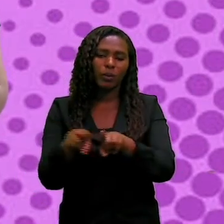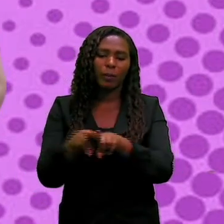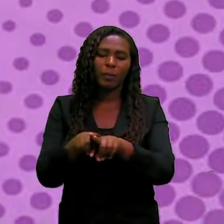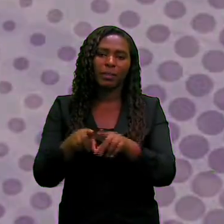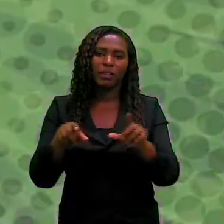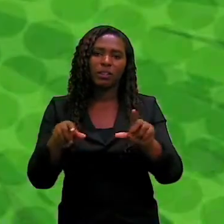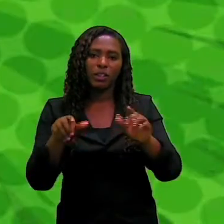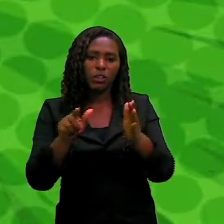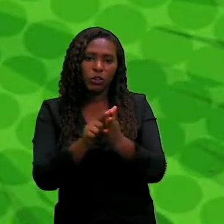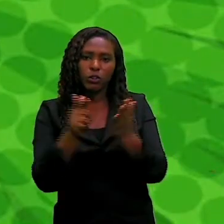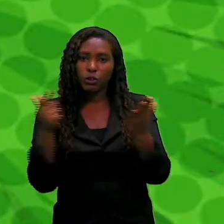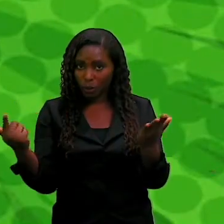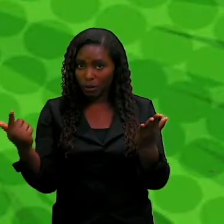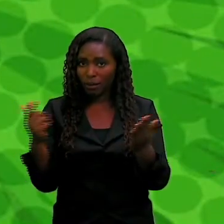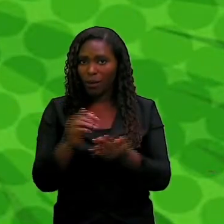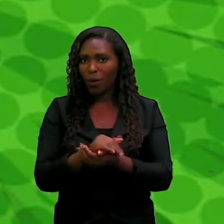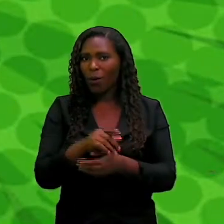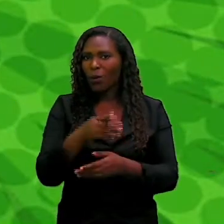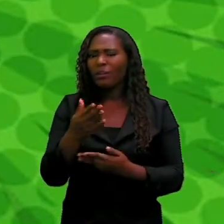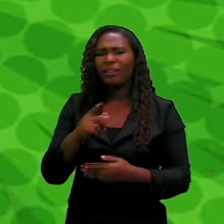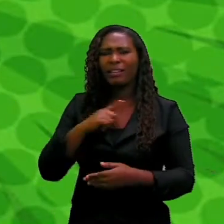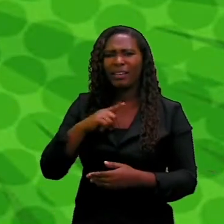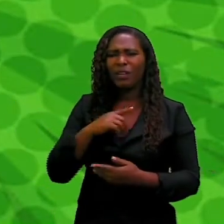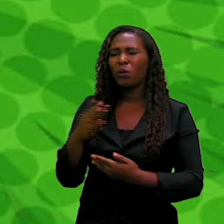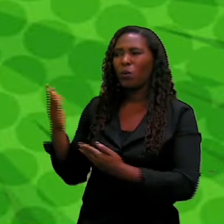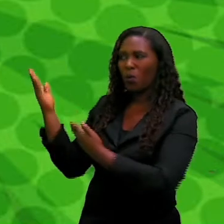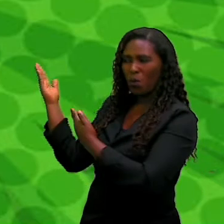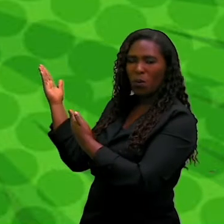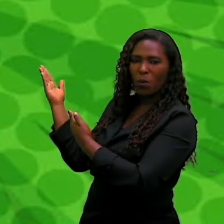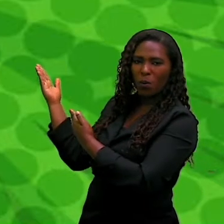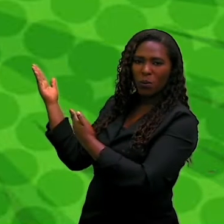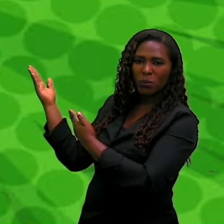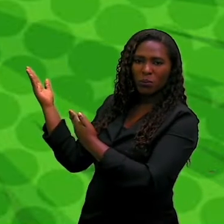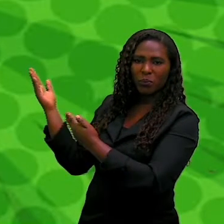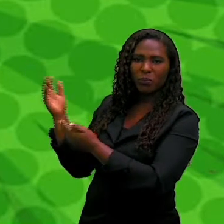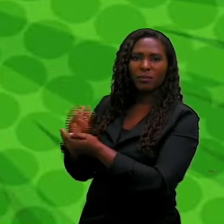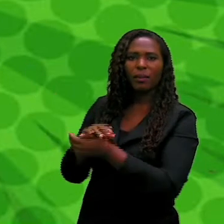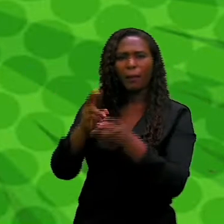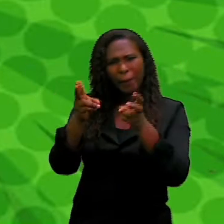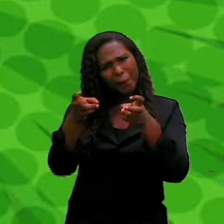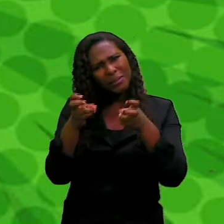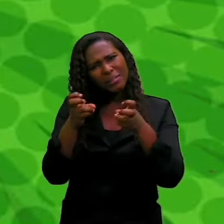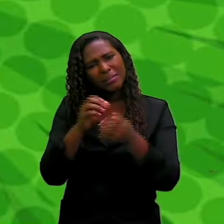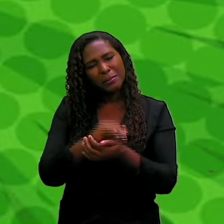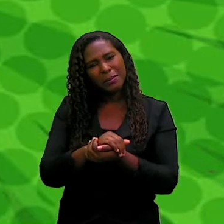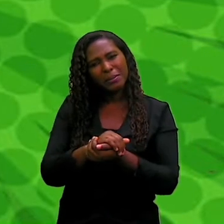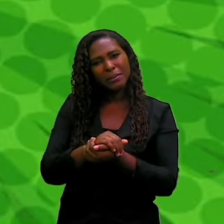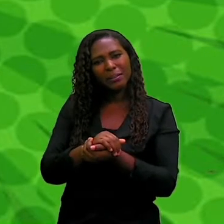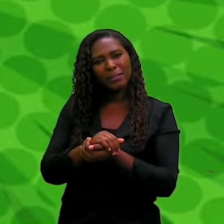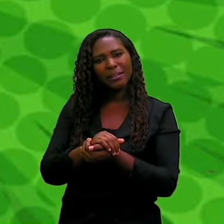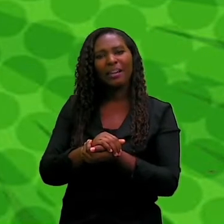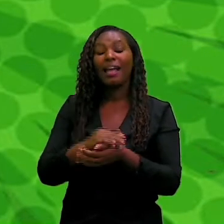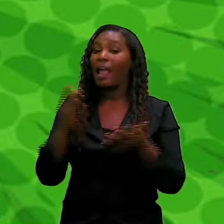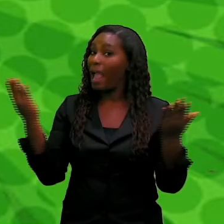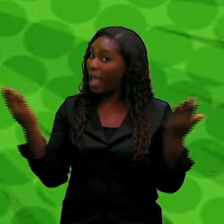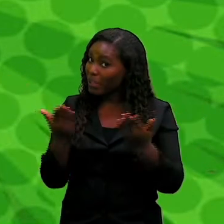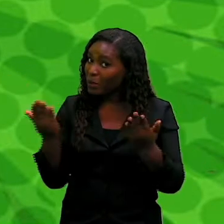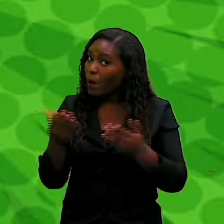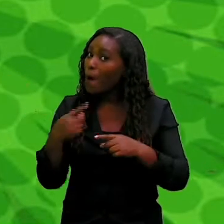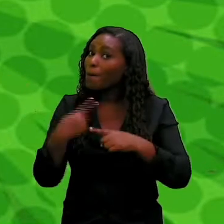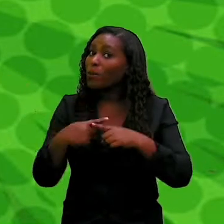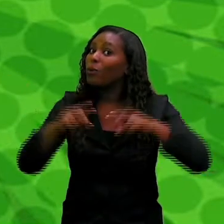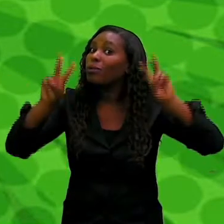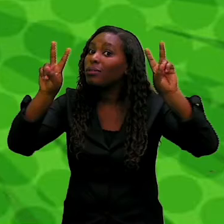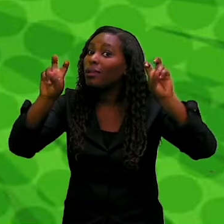você e eu. E olha a primeira aí. Olharam? Presta atenção nessa charge. Isso, muito atual, não é? E está falando sobre o